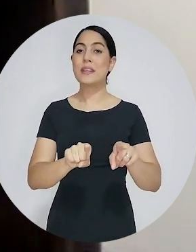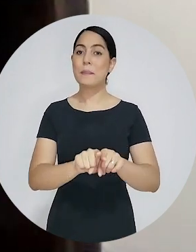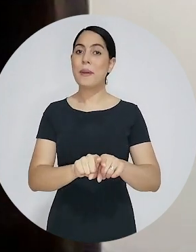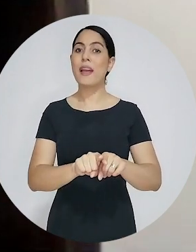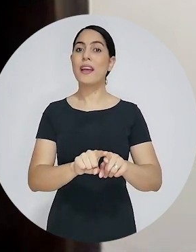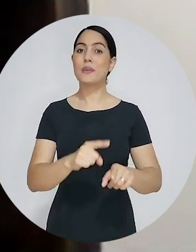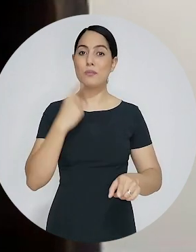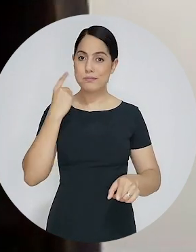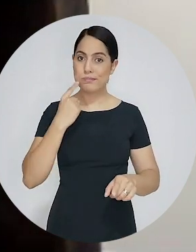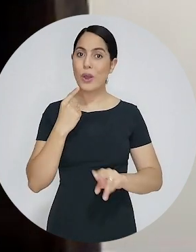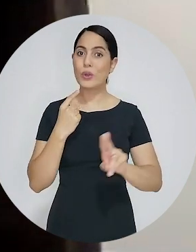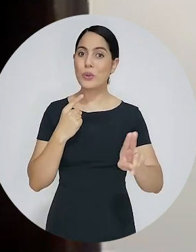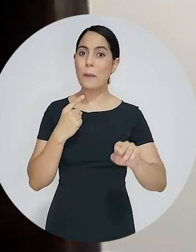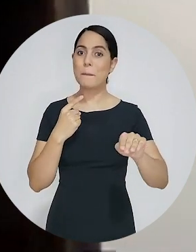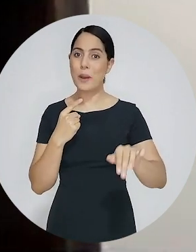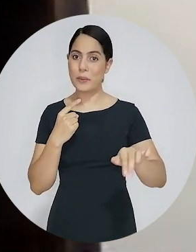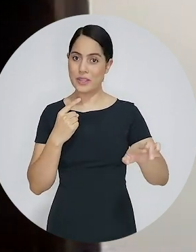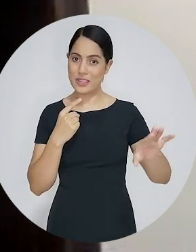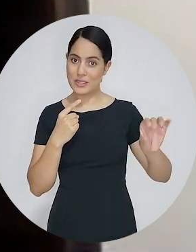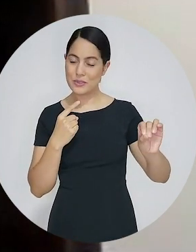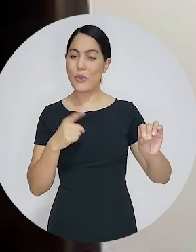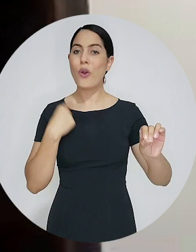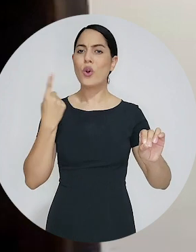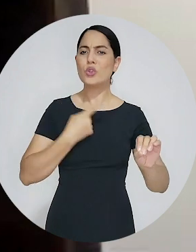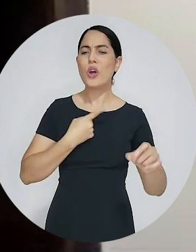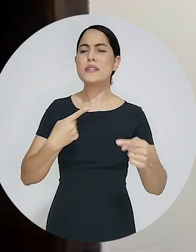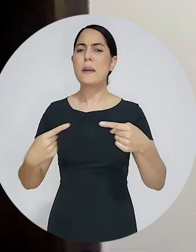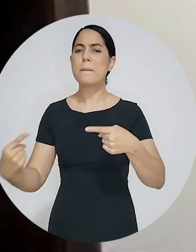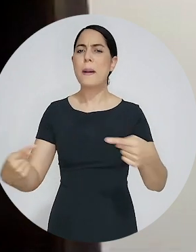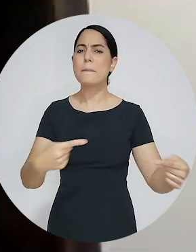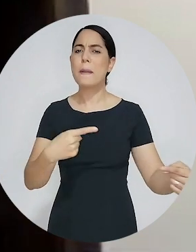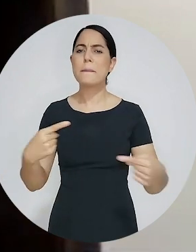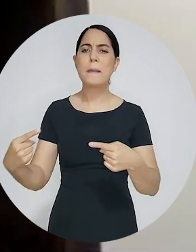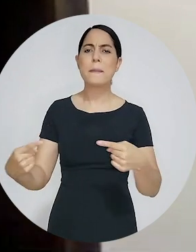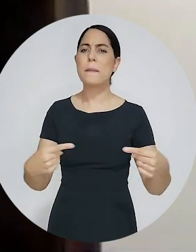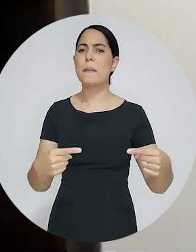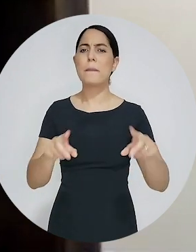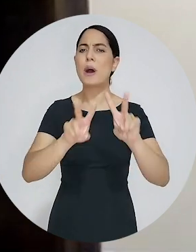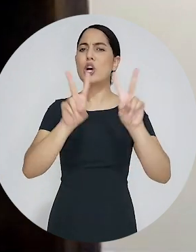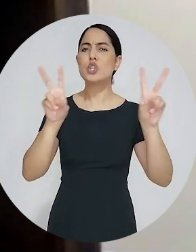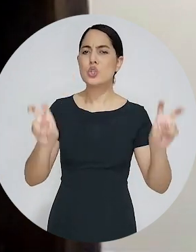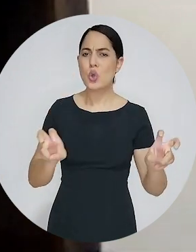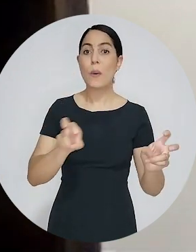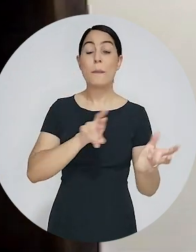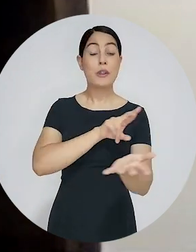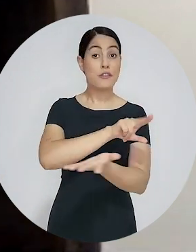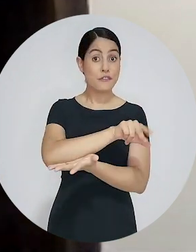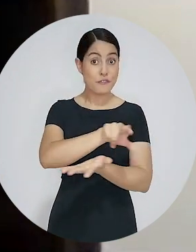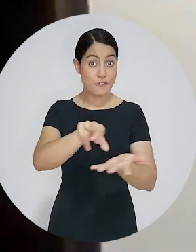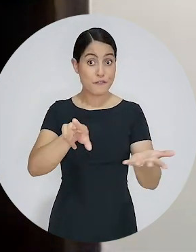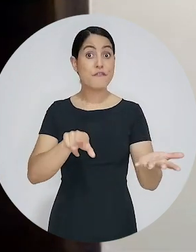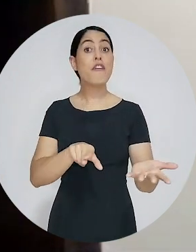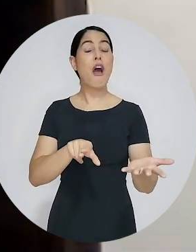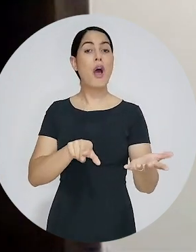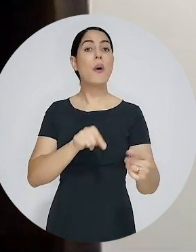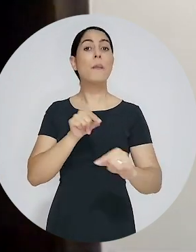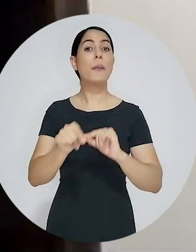de prerrogativas, Carlos Eduardo, e do Dr. Maurício. Lá estivemos reunidos para debater